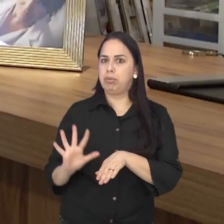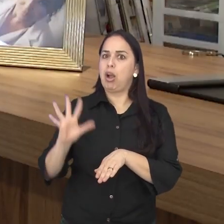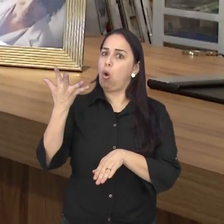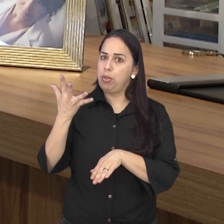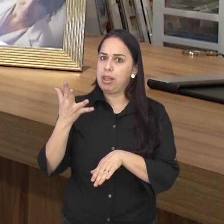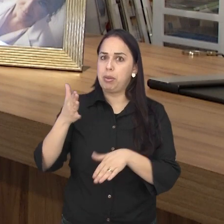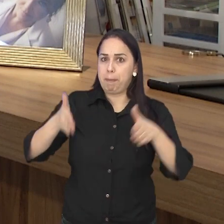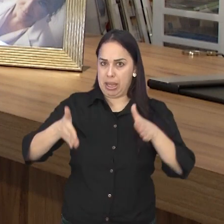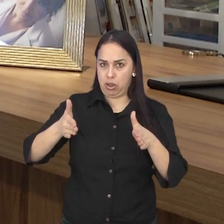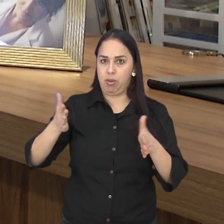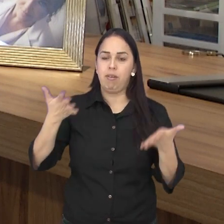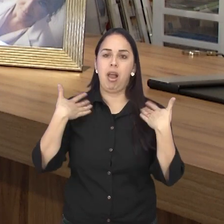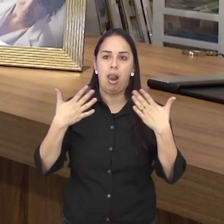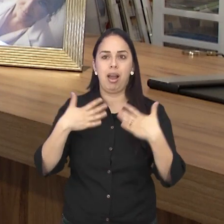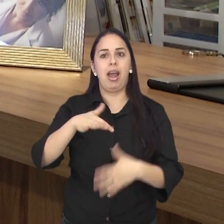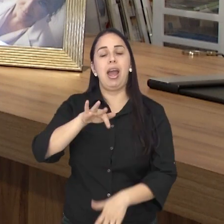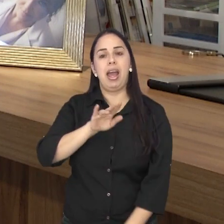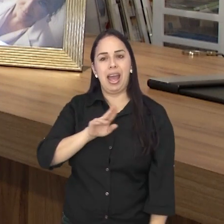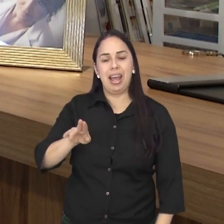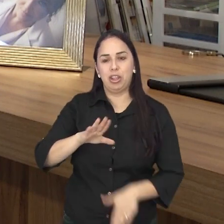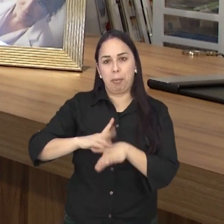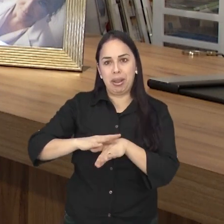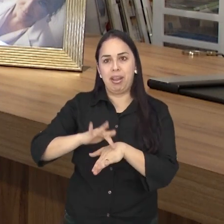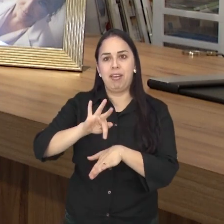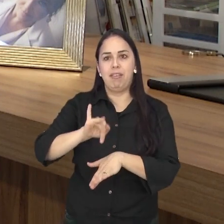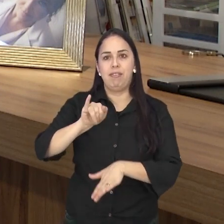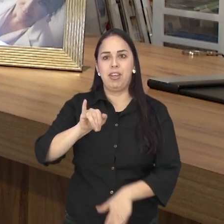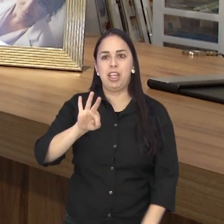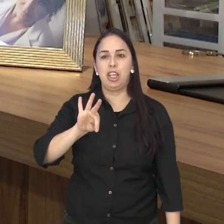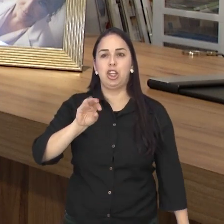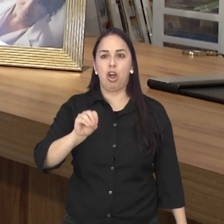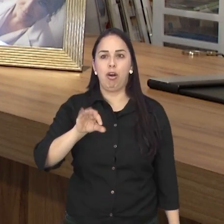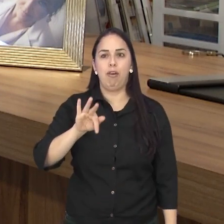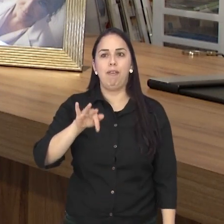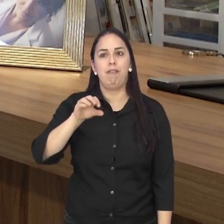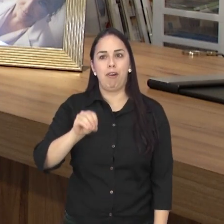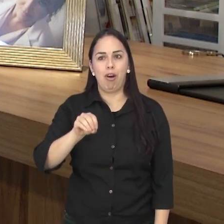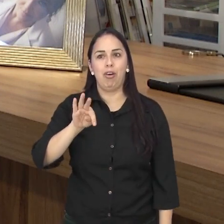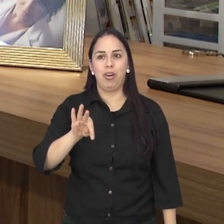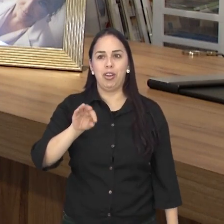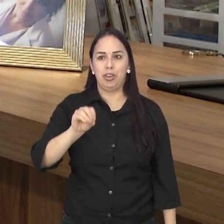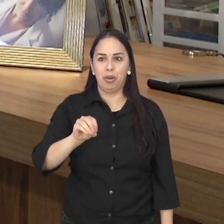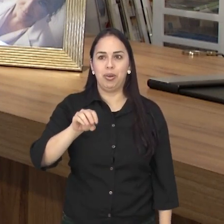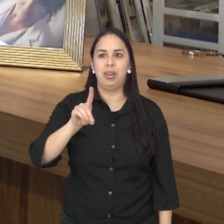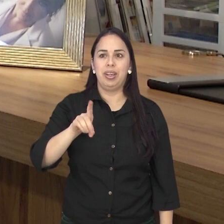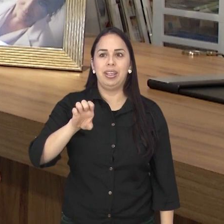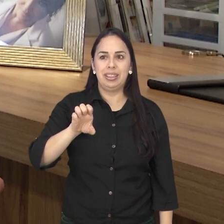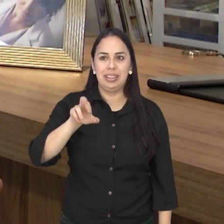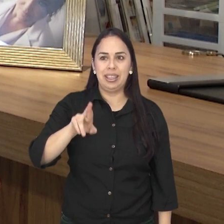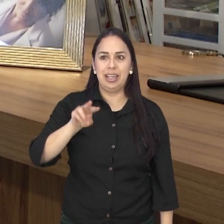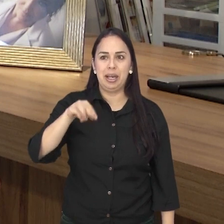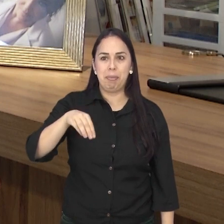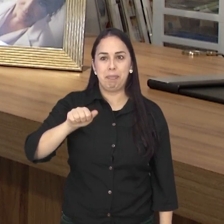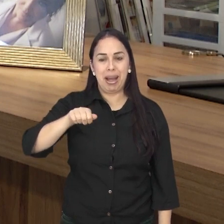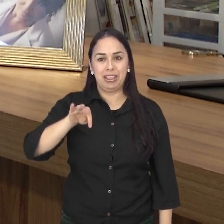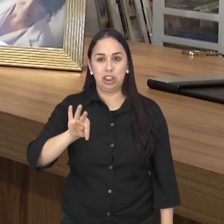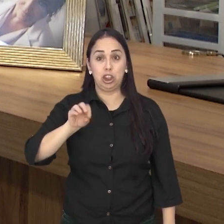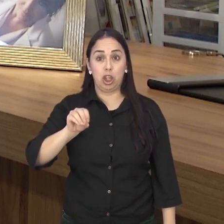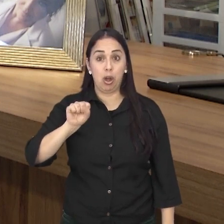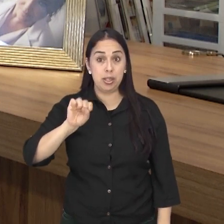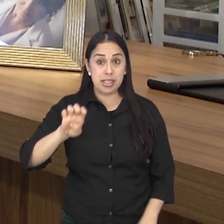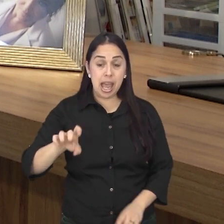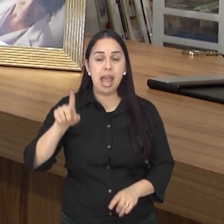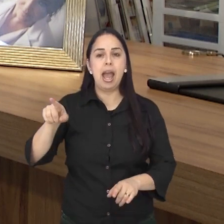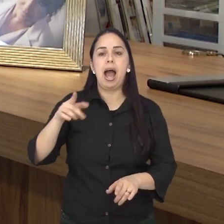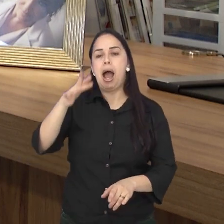verão são as fitofotodermatoses. Esse nome é bastante extenso, mas a doença simplesmente é conhecida pela